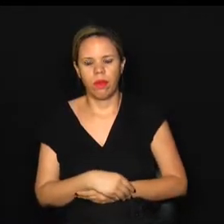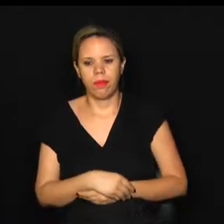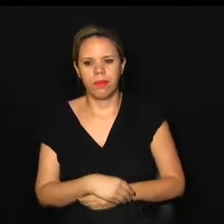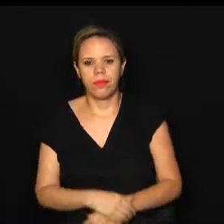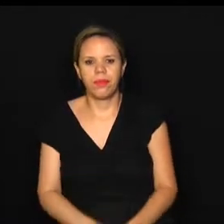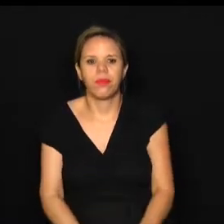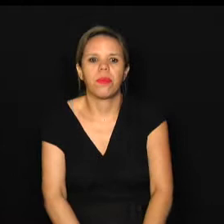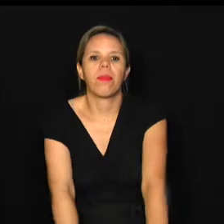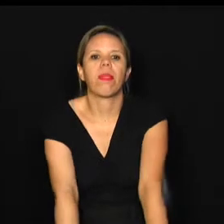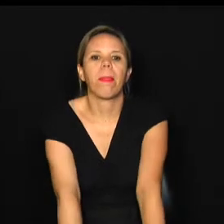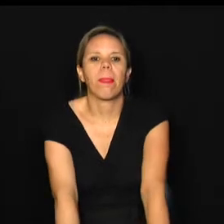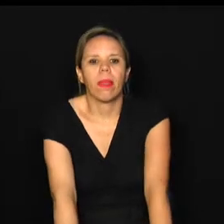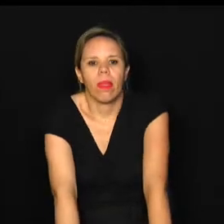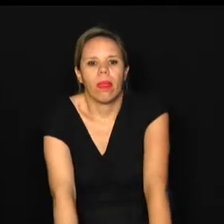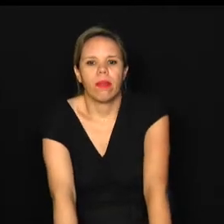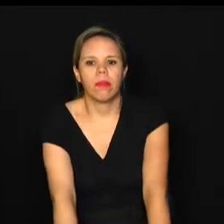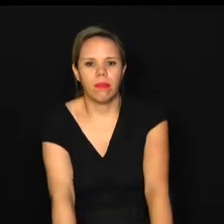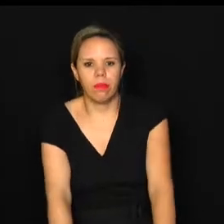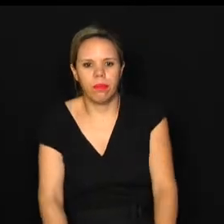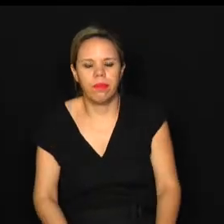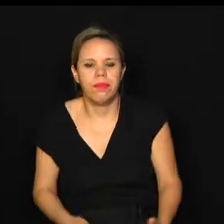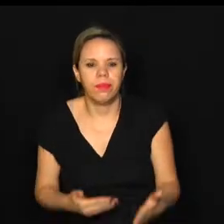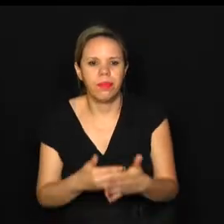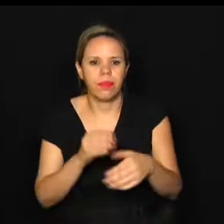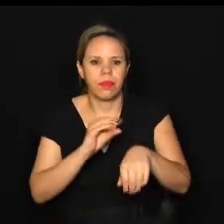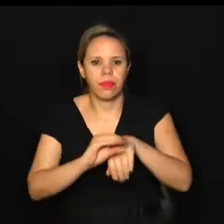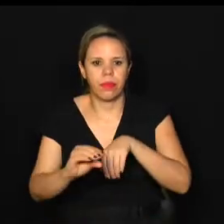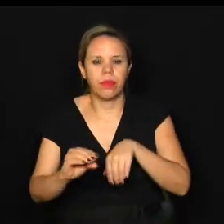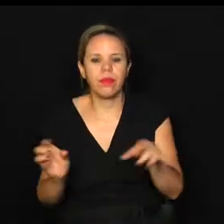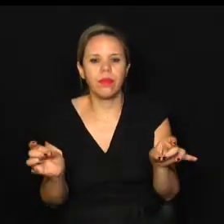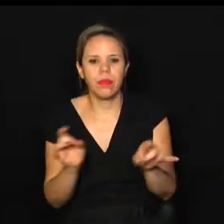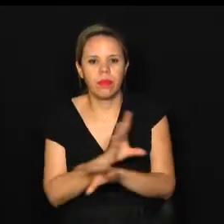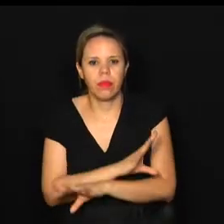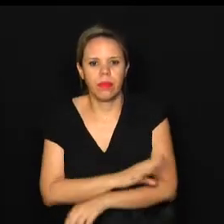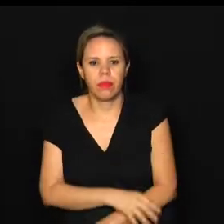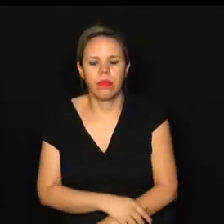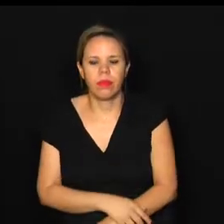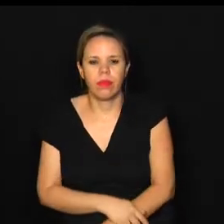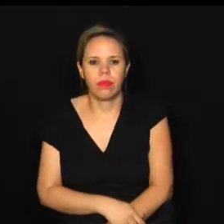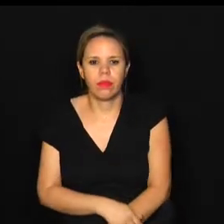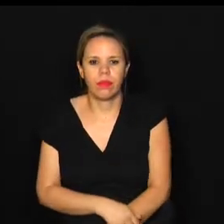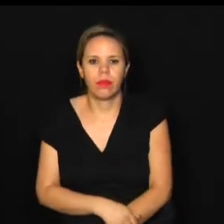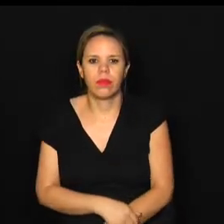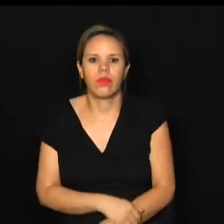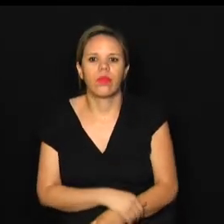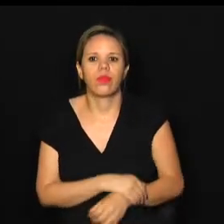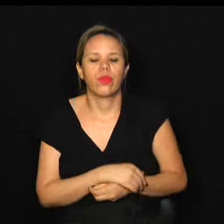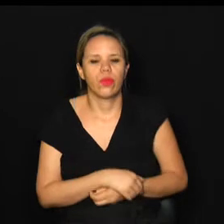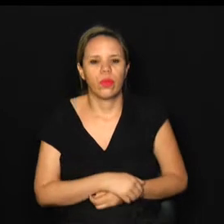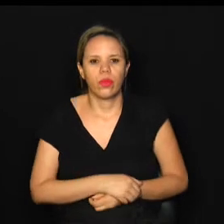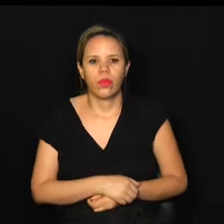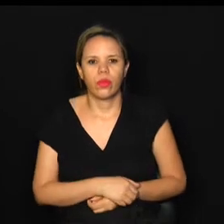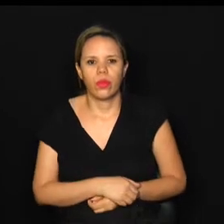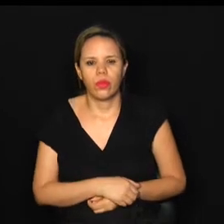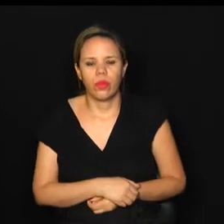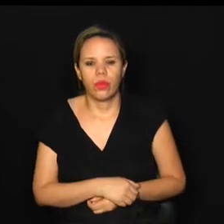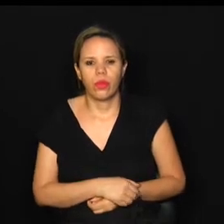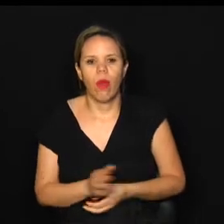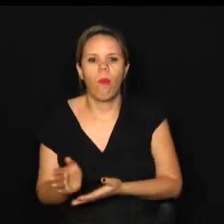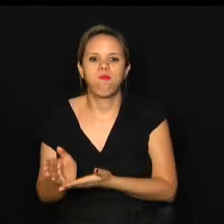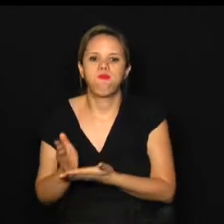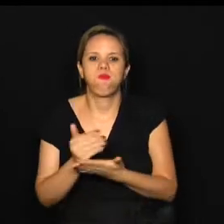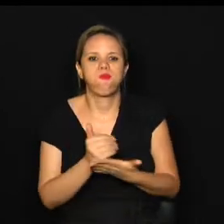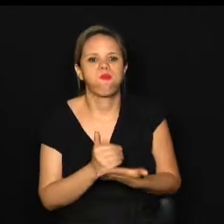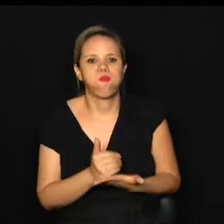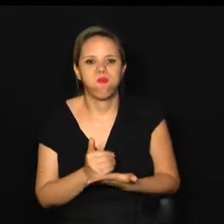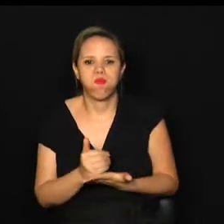Bom, com essa última transferência, a gente encerrou a parte da receita, como que comportou aí a arrecadação,